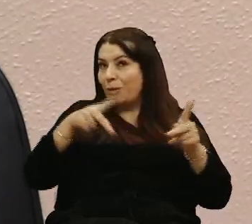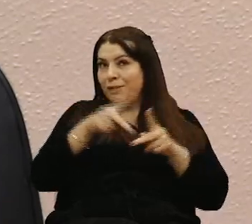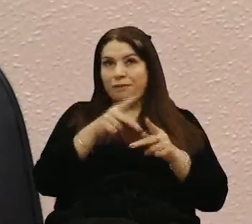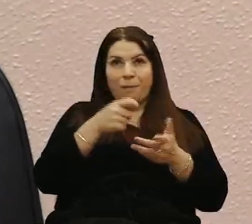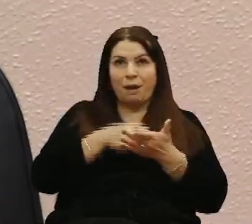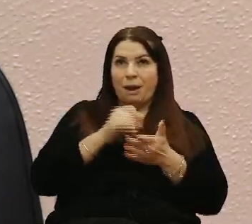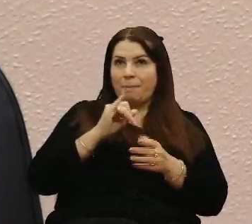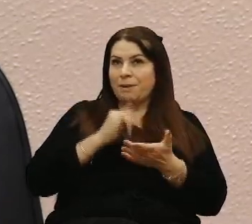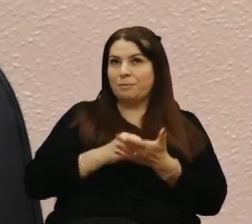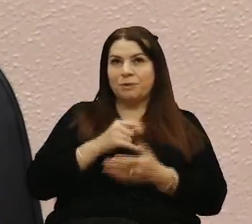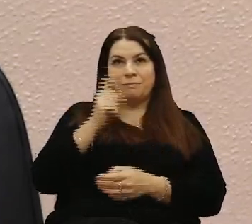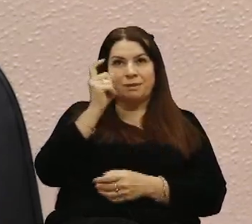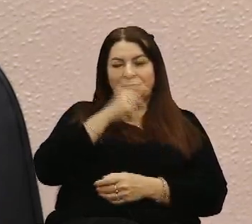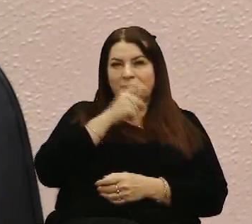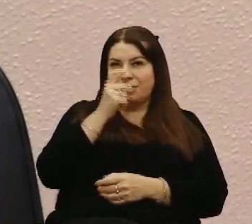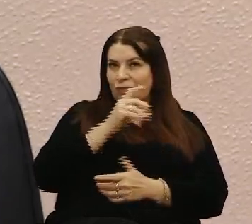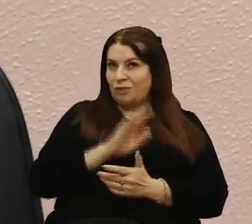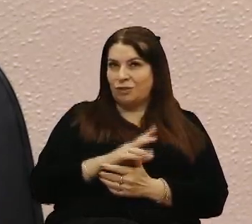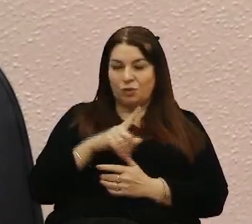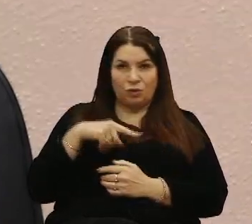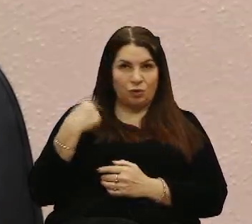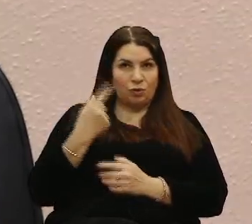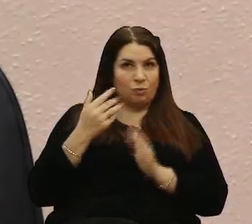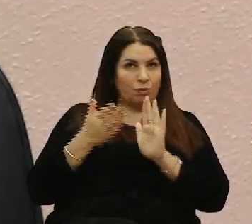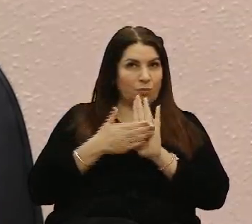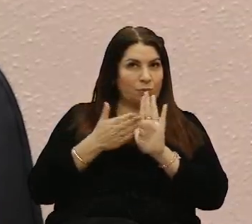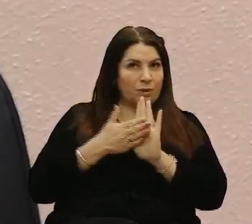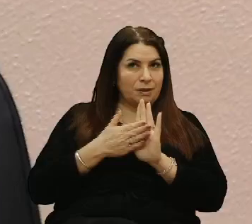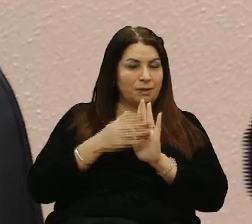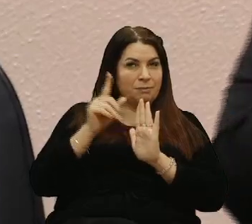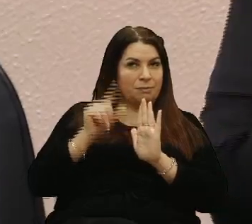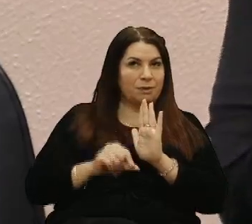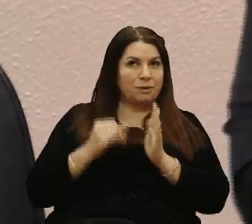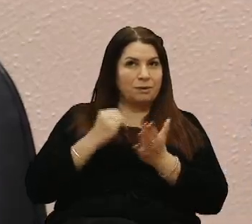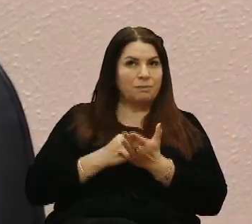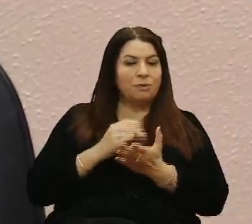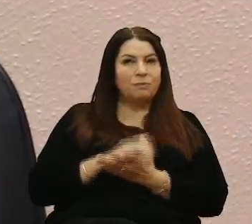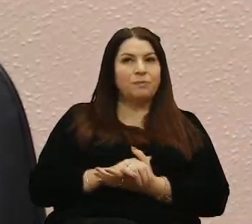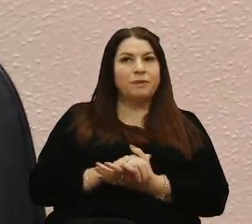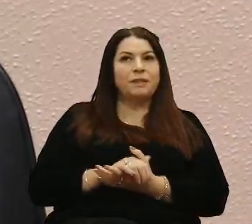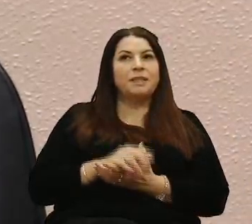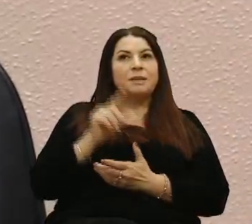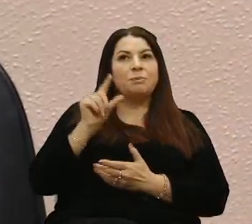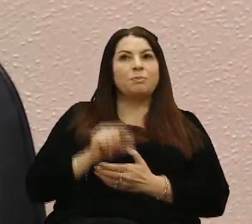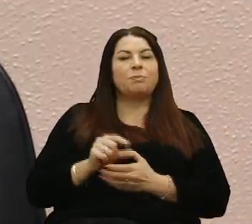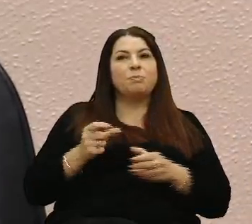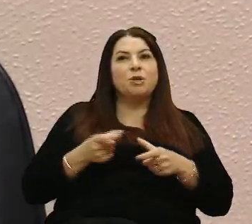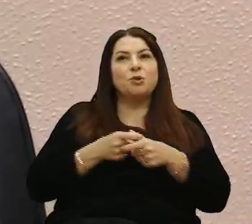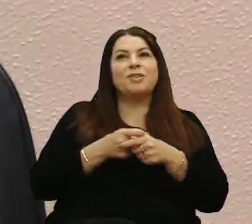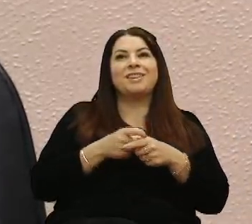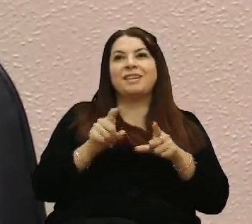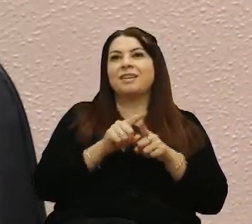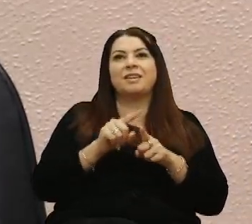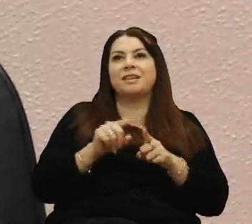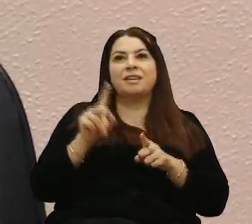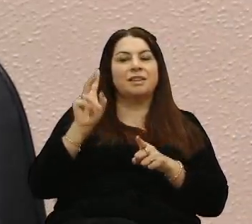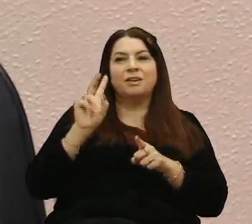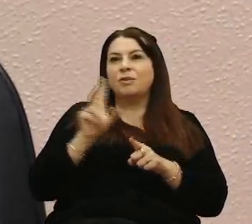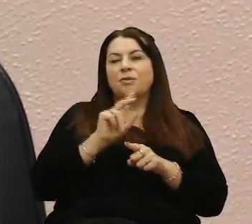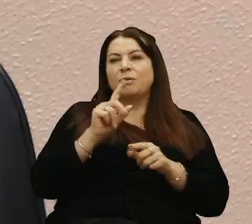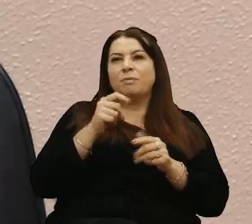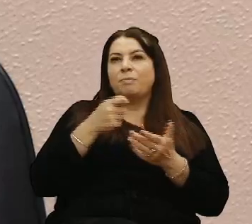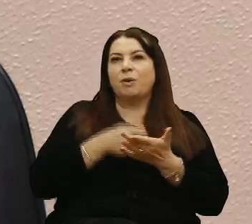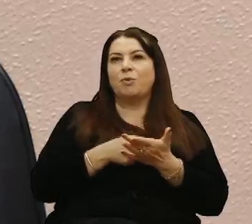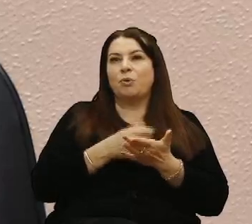pagar mais imposto. É mentira! Nós estamos propondo que a maioria pague menos imposto e que a minoria que historicamente não pagou